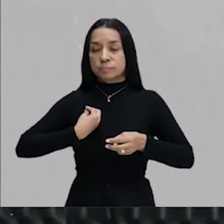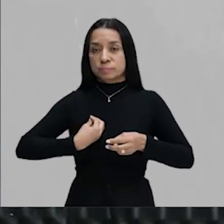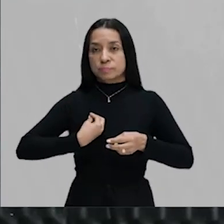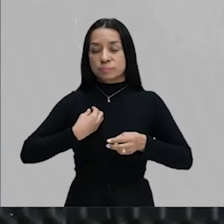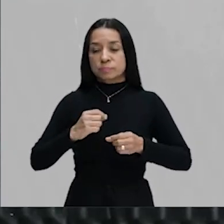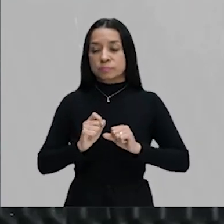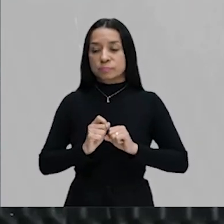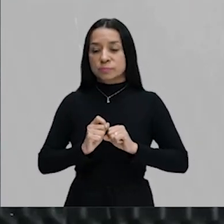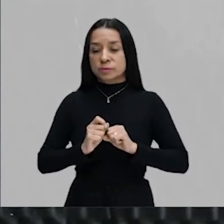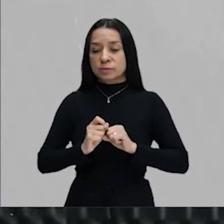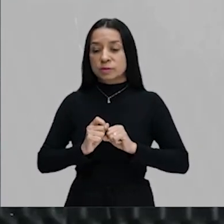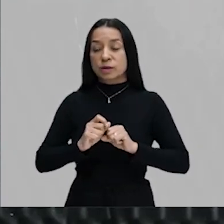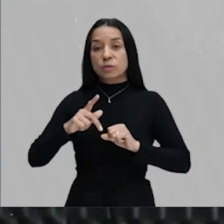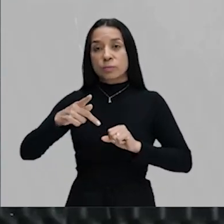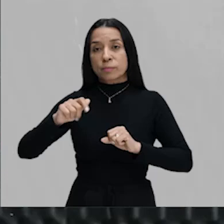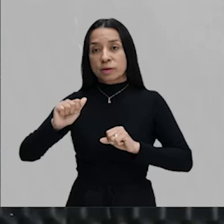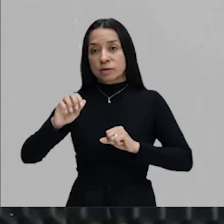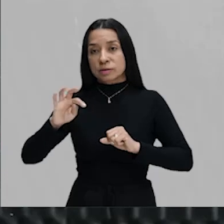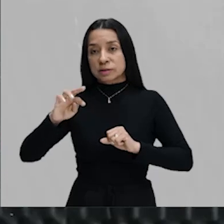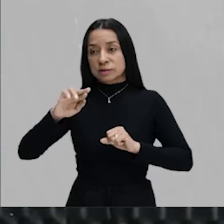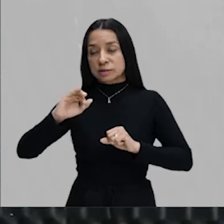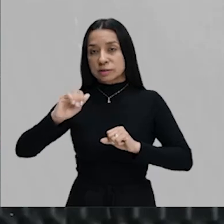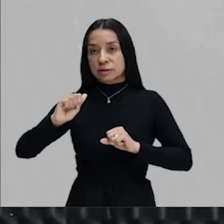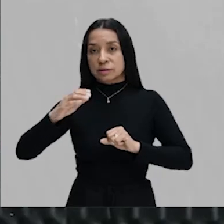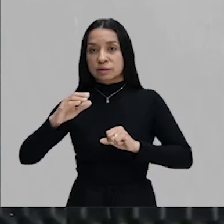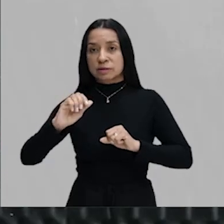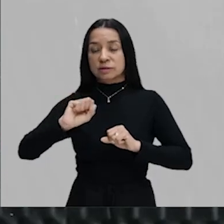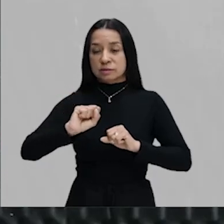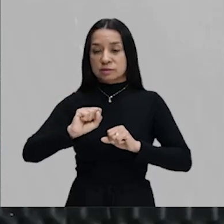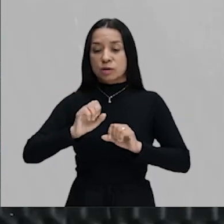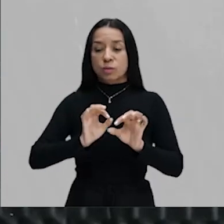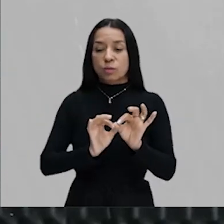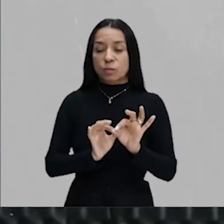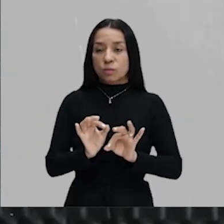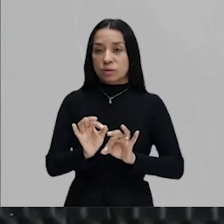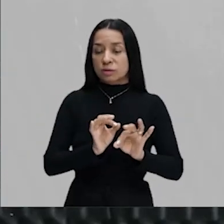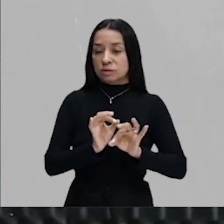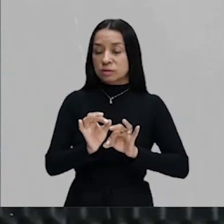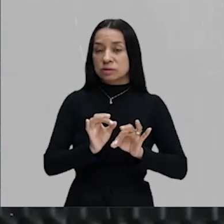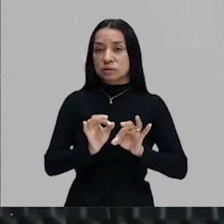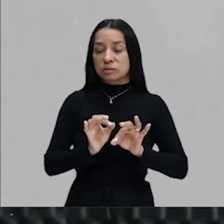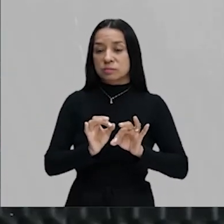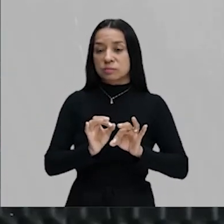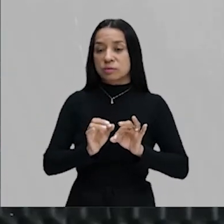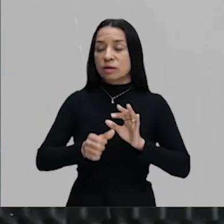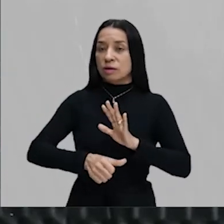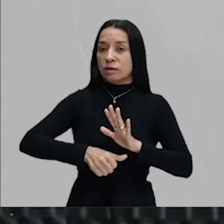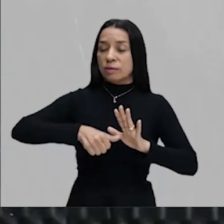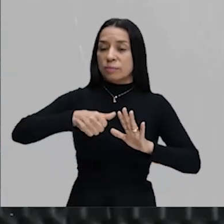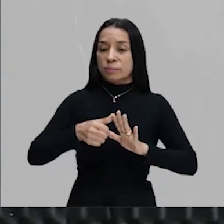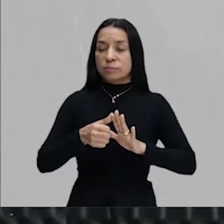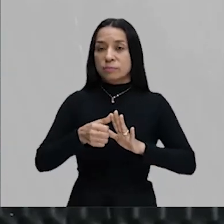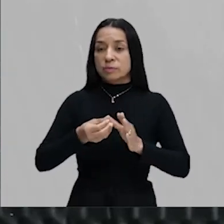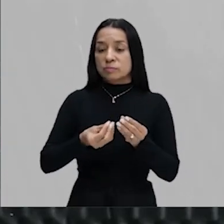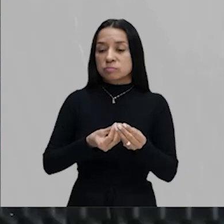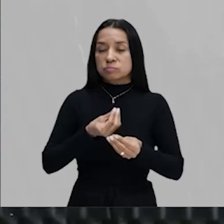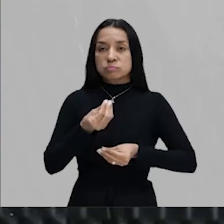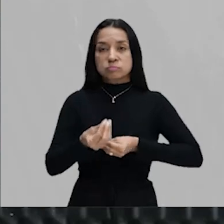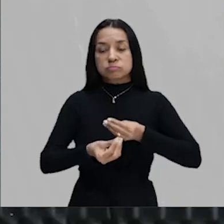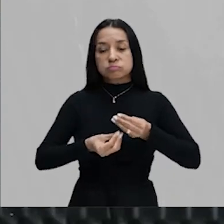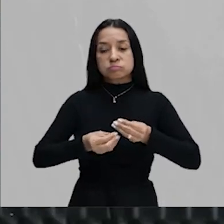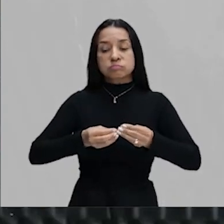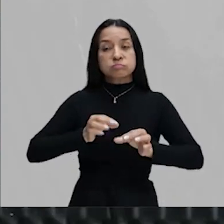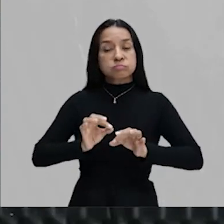presença dos patriarcas. A organização dos patriarcas é a primeira forma de